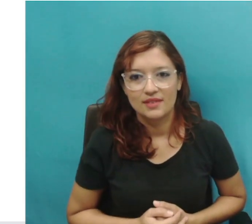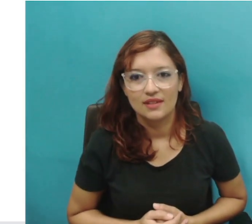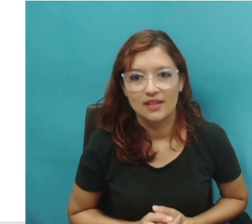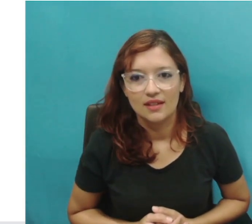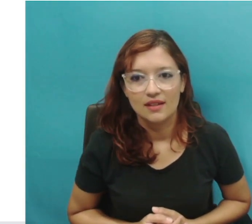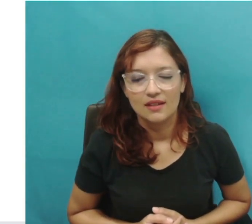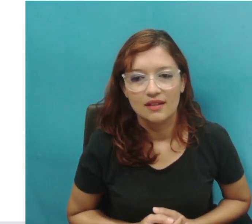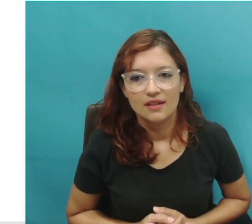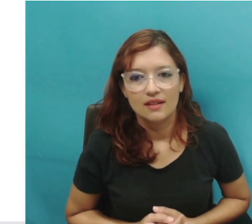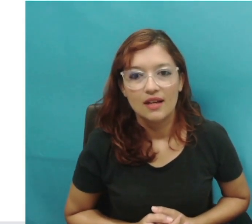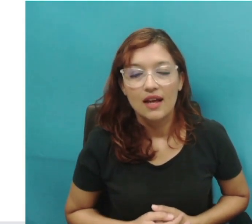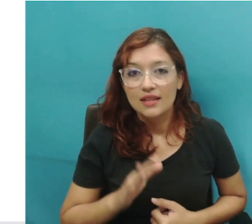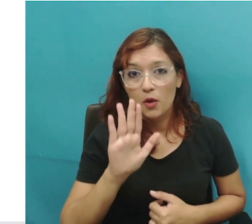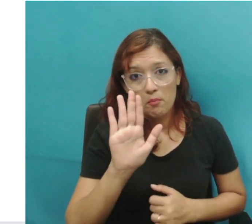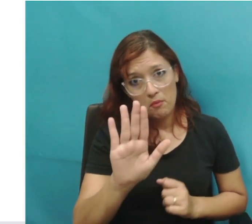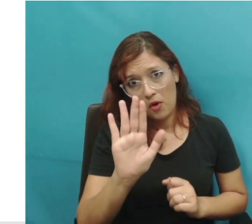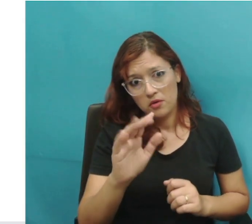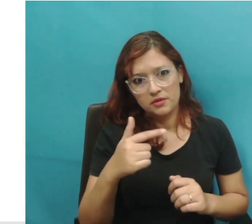a entender.